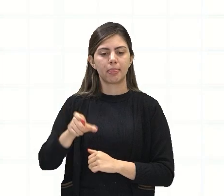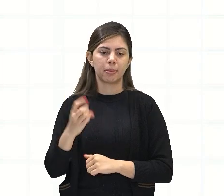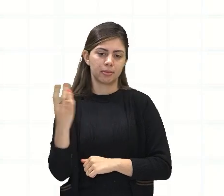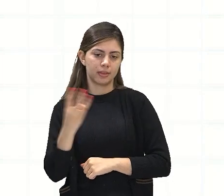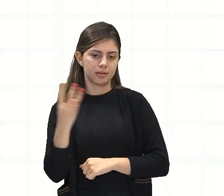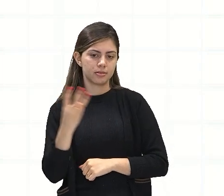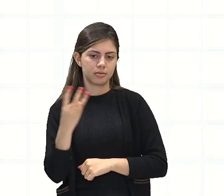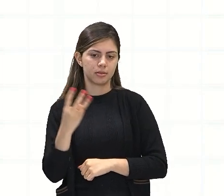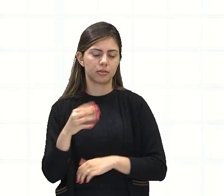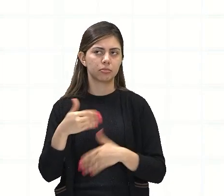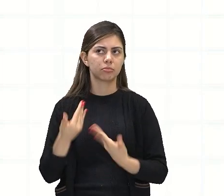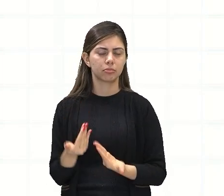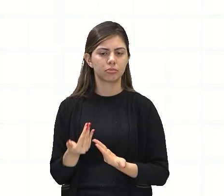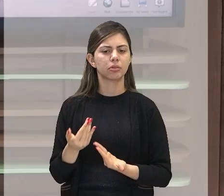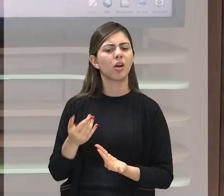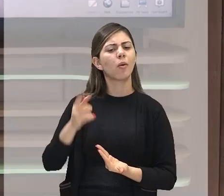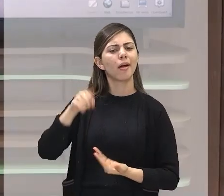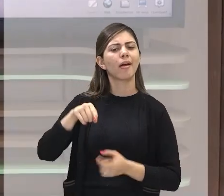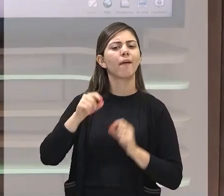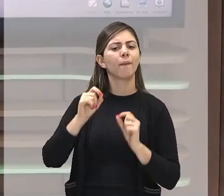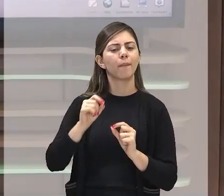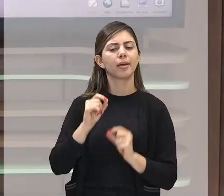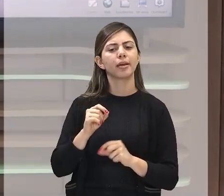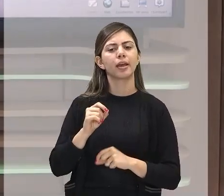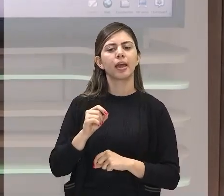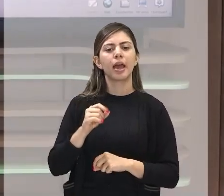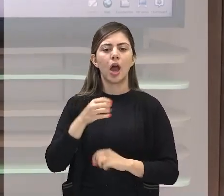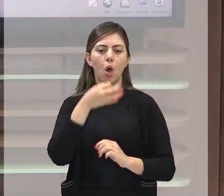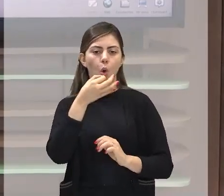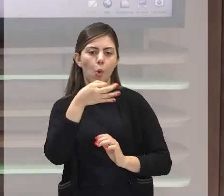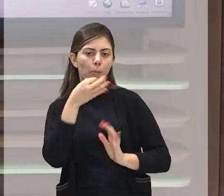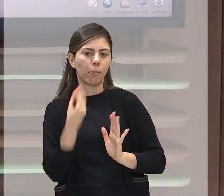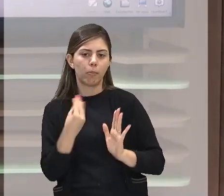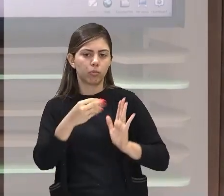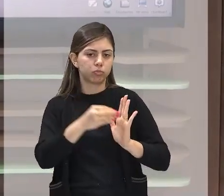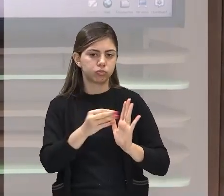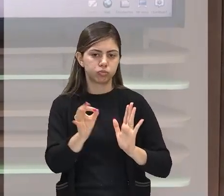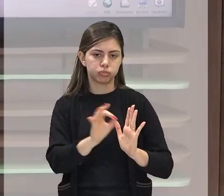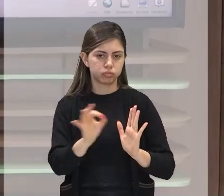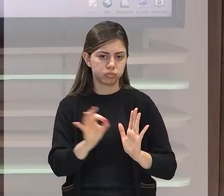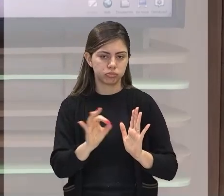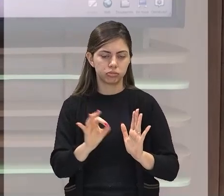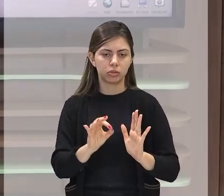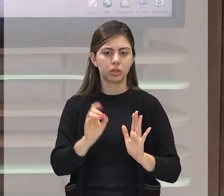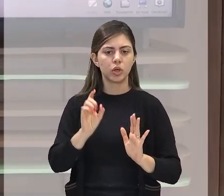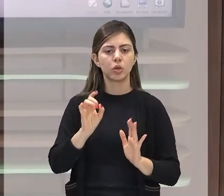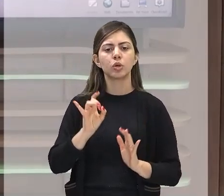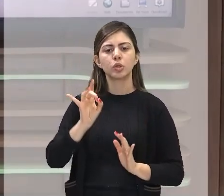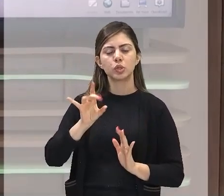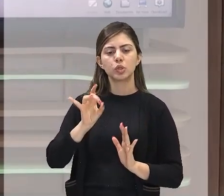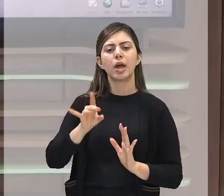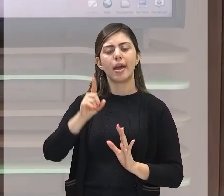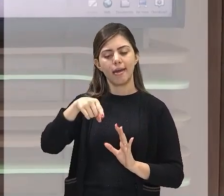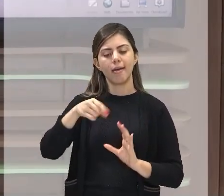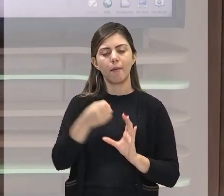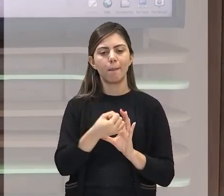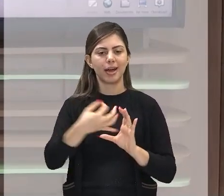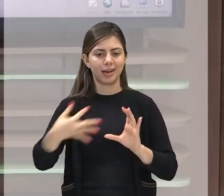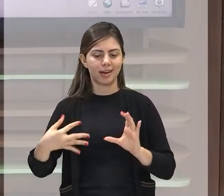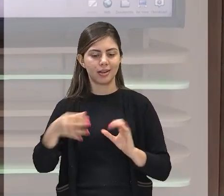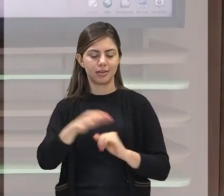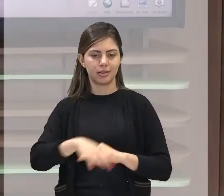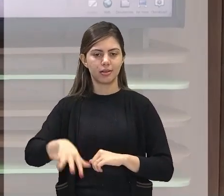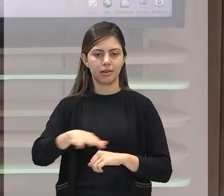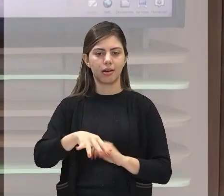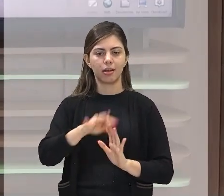ou seja, trazendo a impessoalidade, que é uma marca, uma característica dos textos